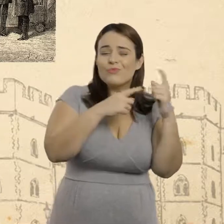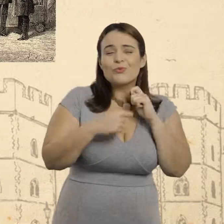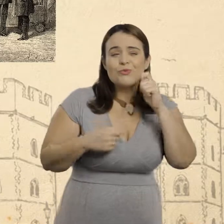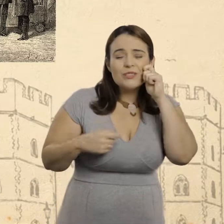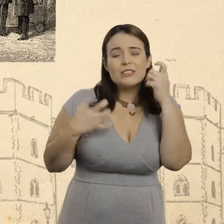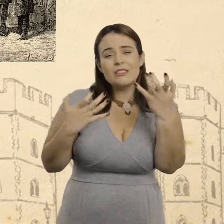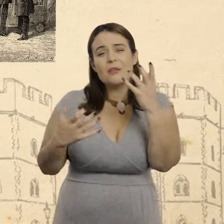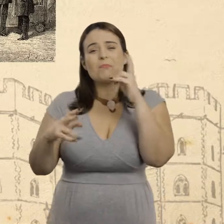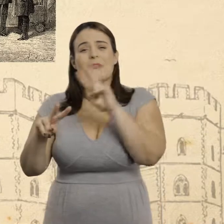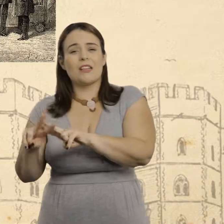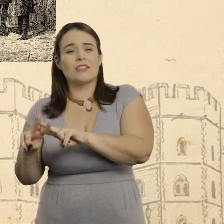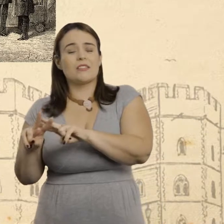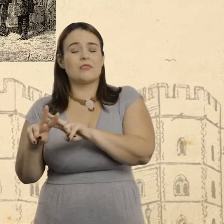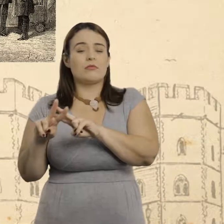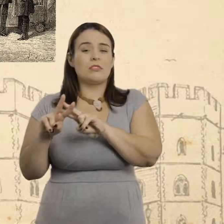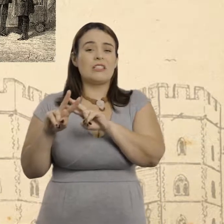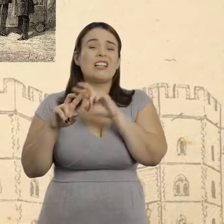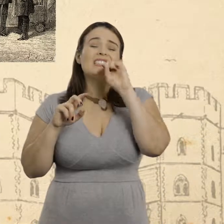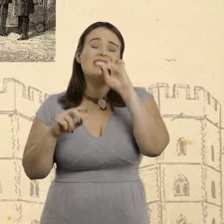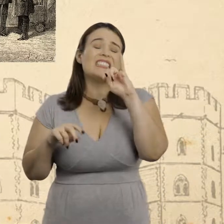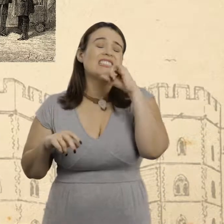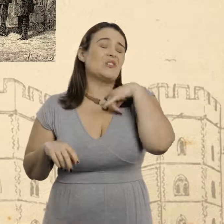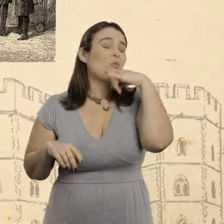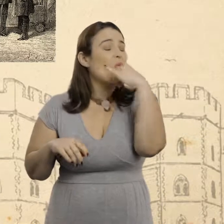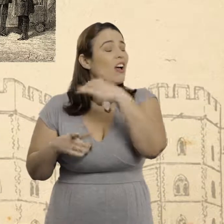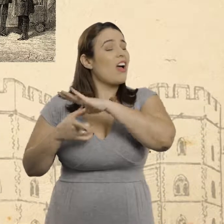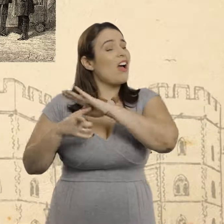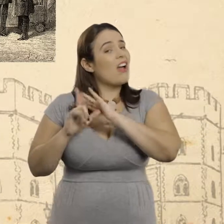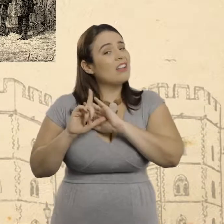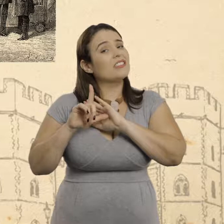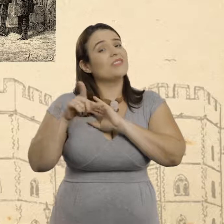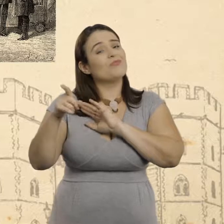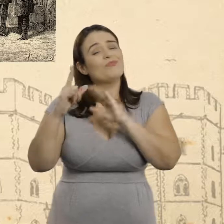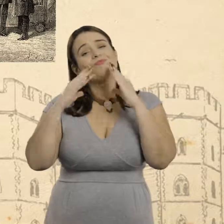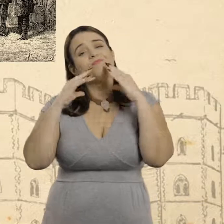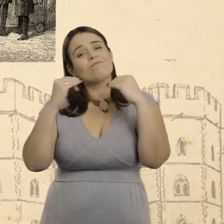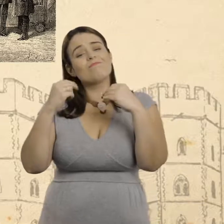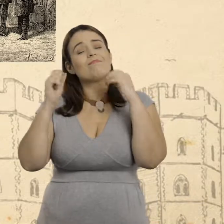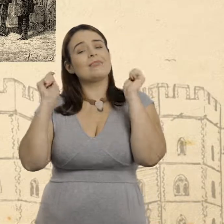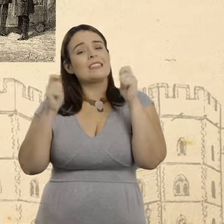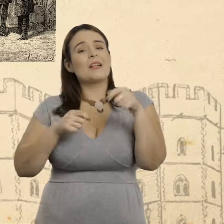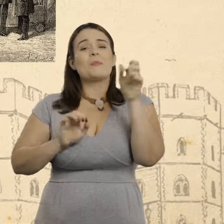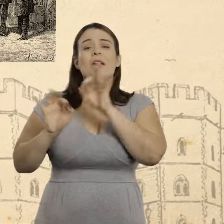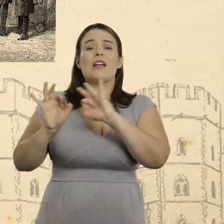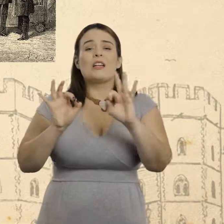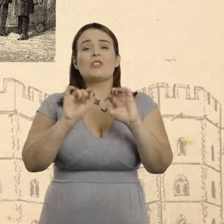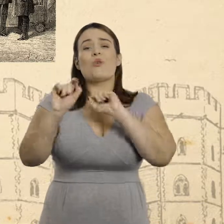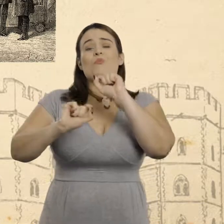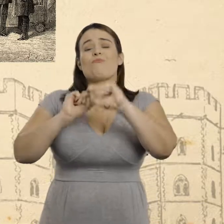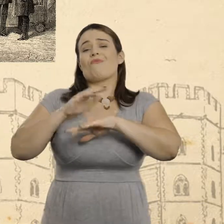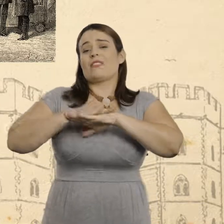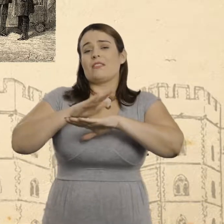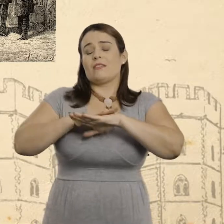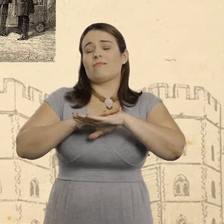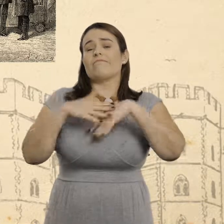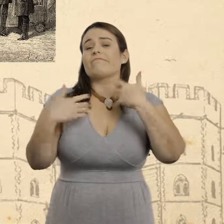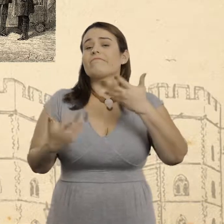prendê-lo. Passepartout pensou que se tivesse contado, o Sr. Fogg poderia ter planejado melhor o que ia